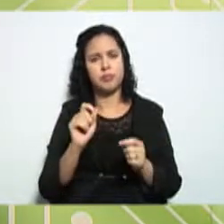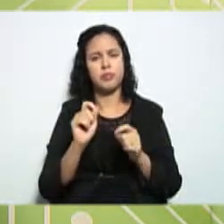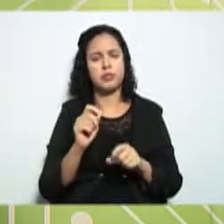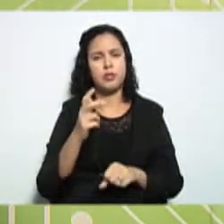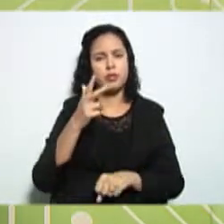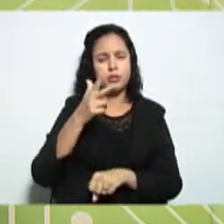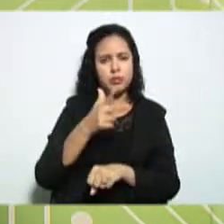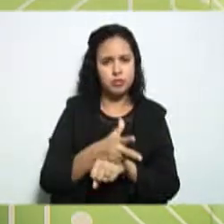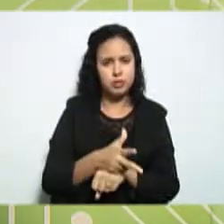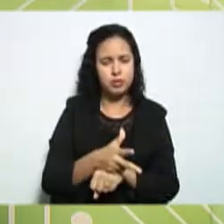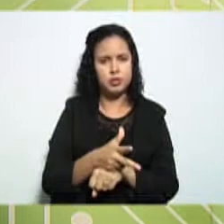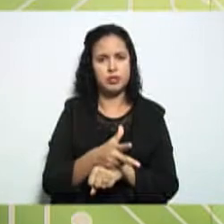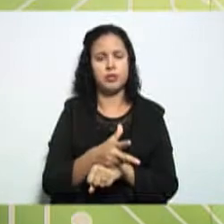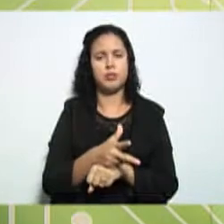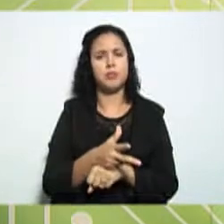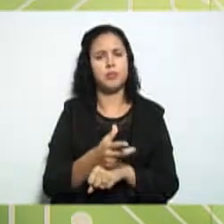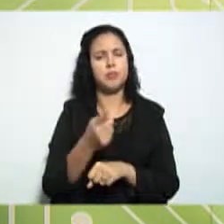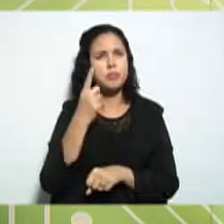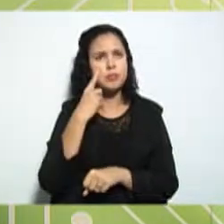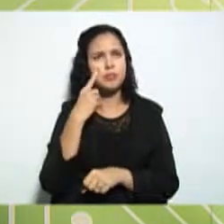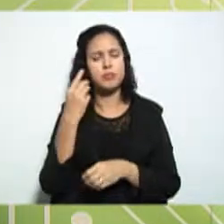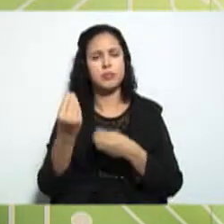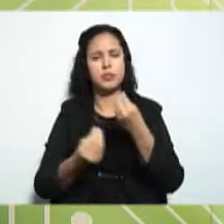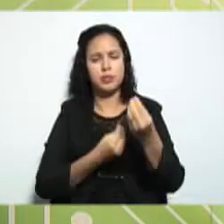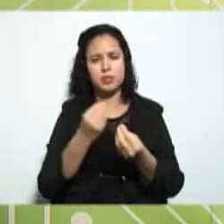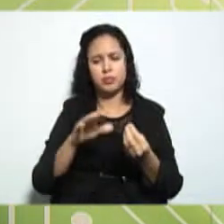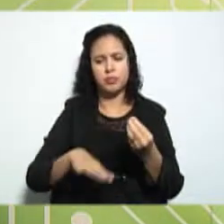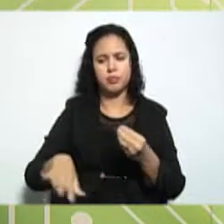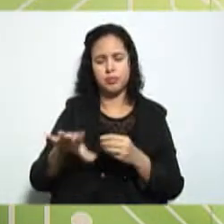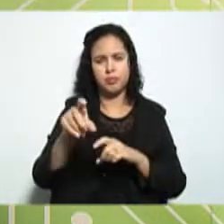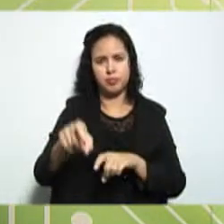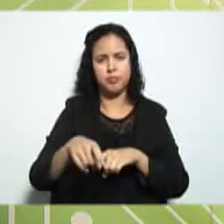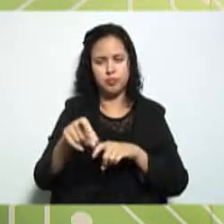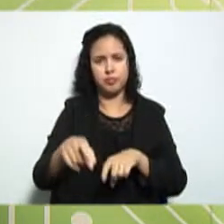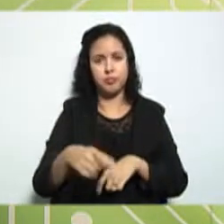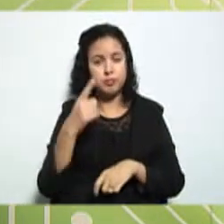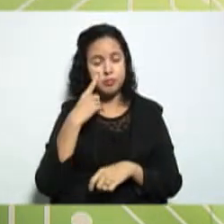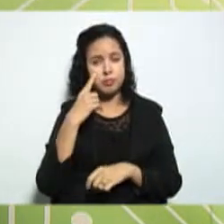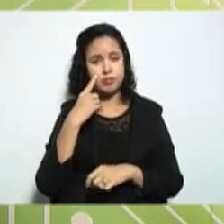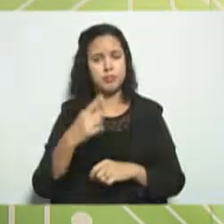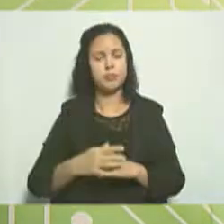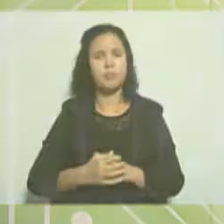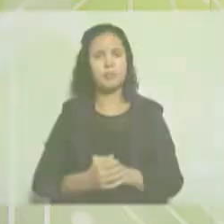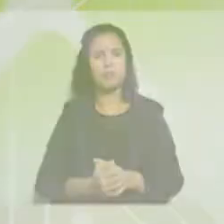vocês para tentar ilustrar um pouquinho mais o que é o ramo agropecuário. Vamos assistir?